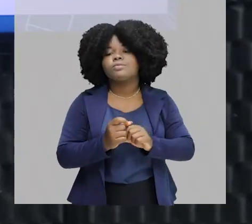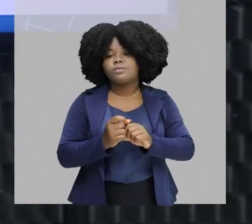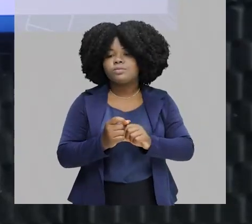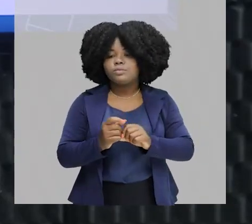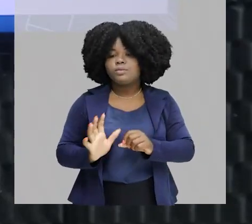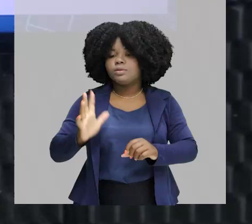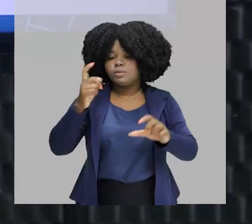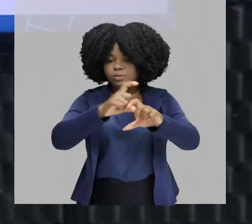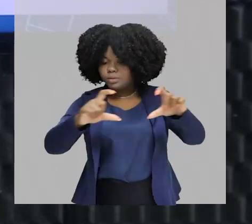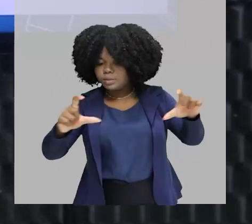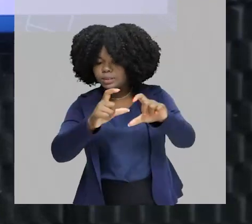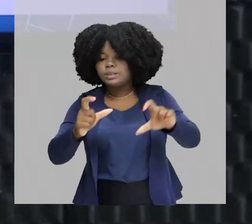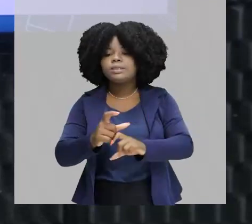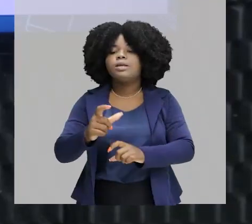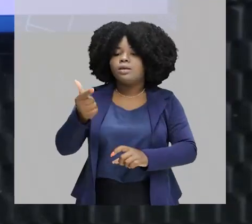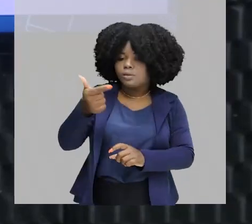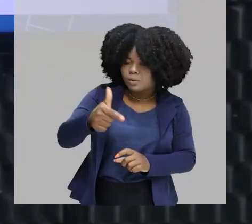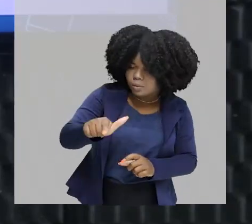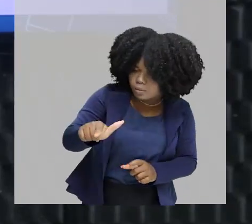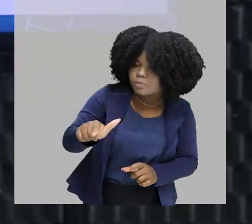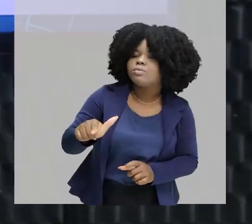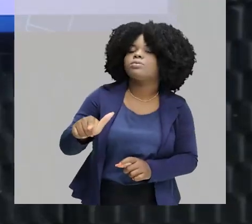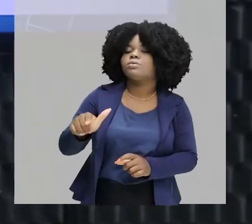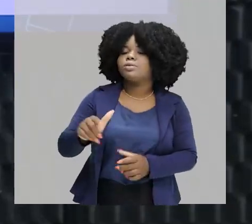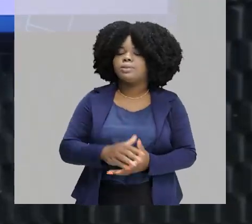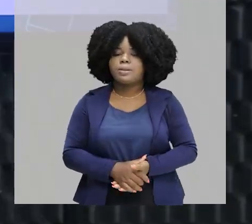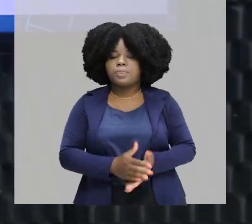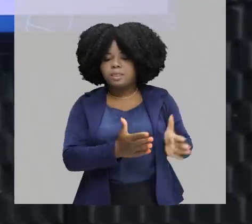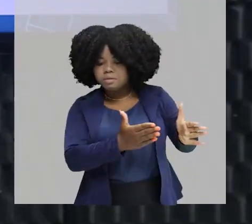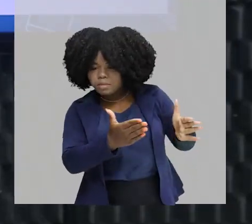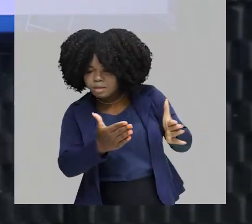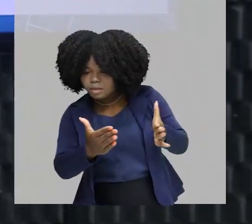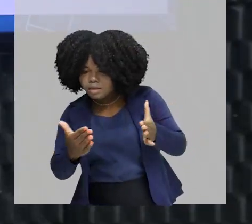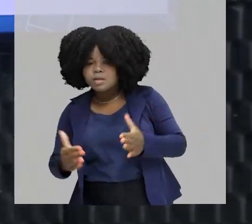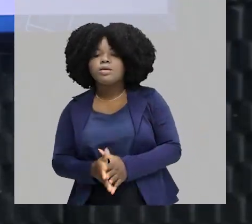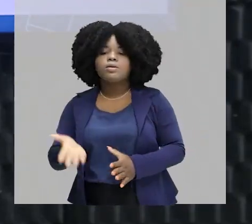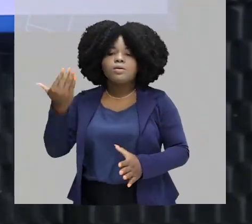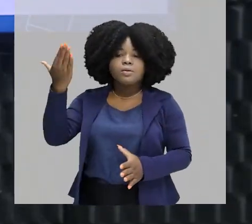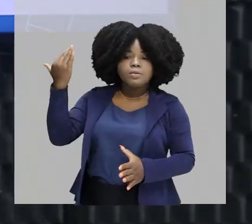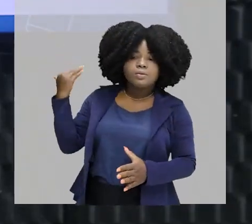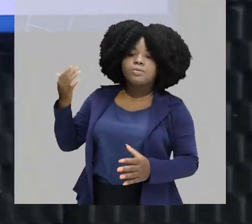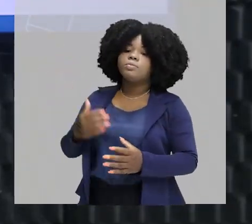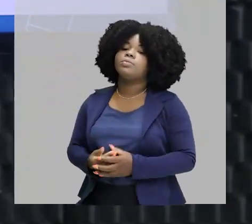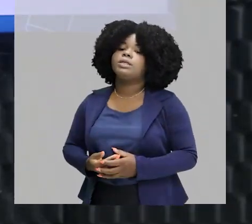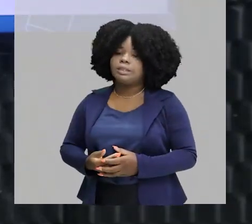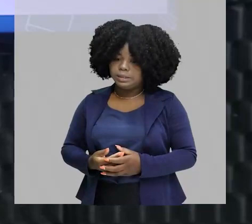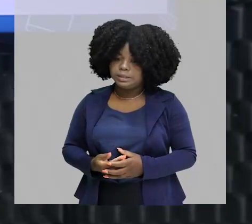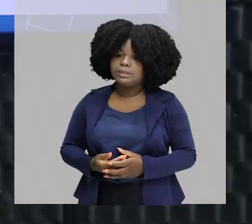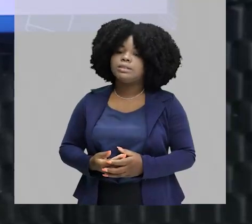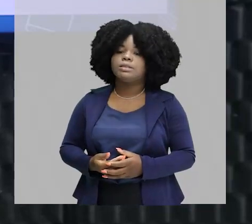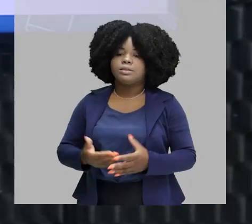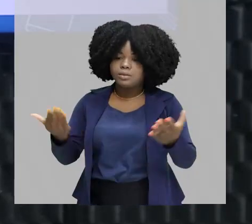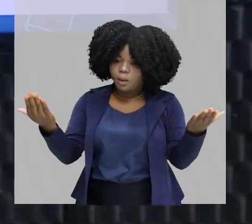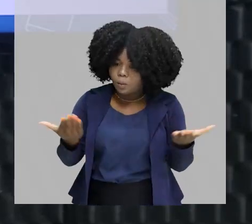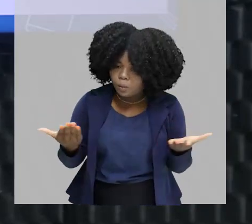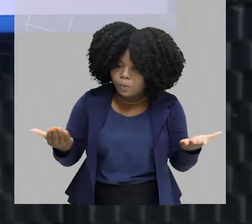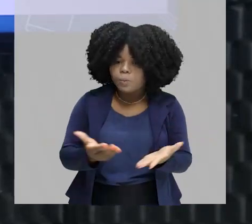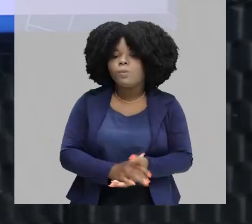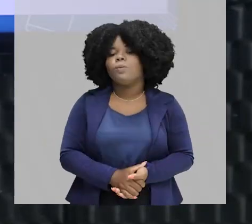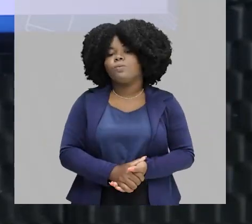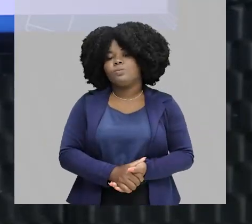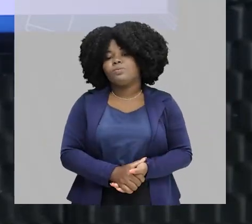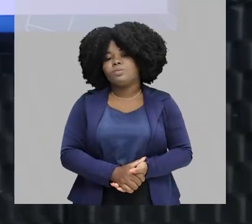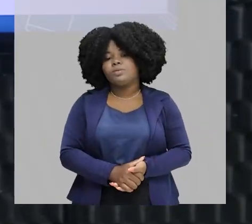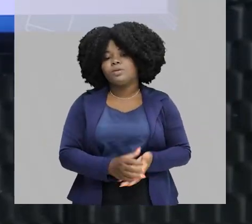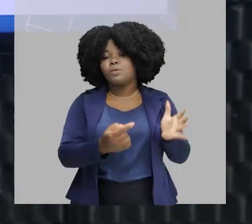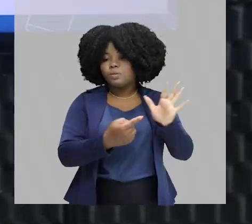contínuas, ações em progresso, ações em andamento, do passado até o momento presente. E, como